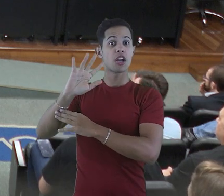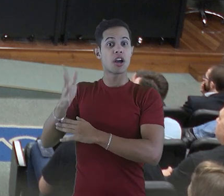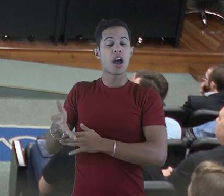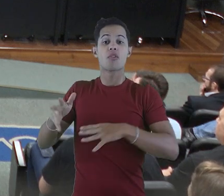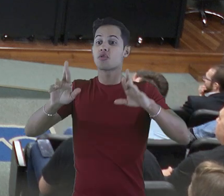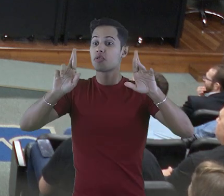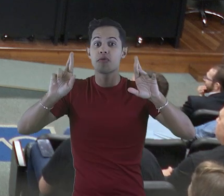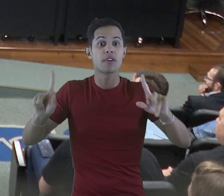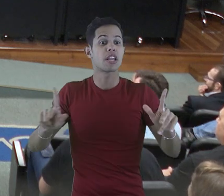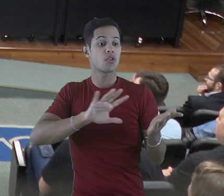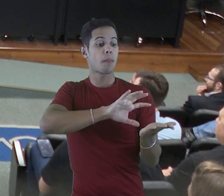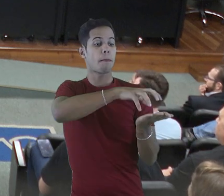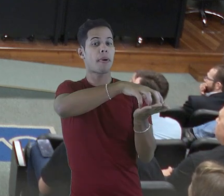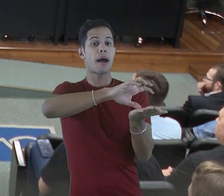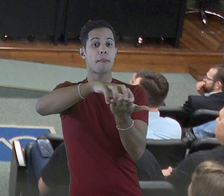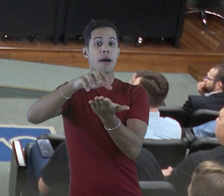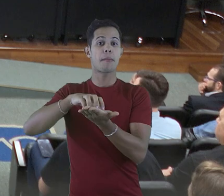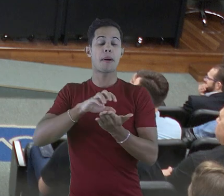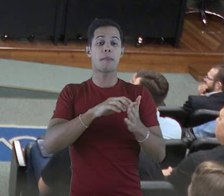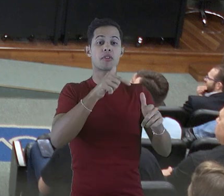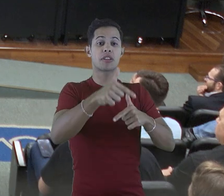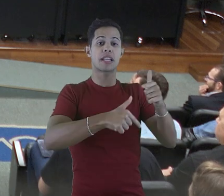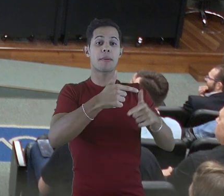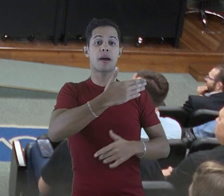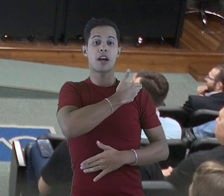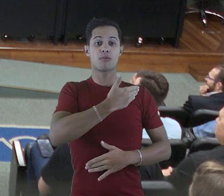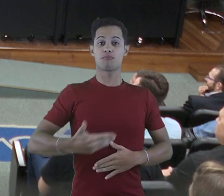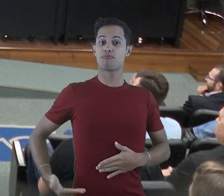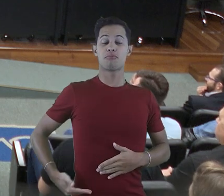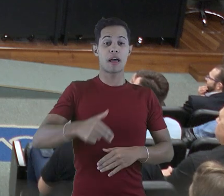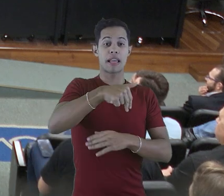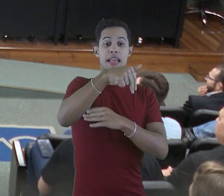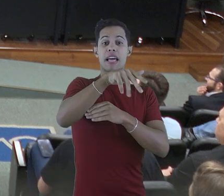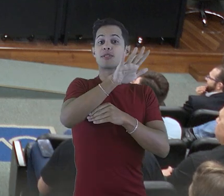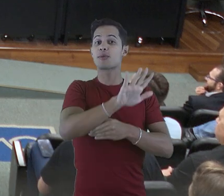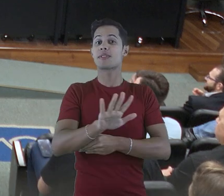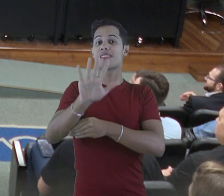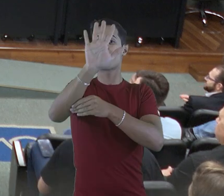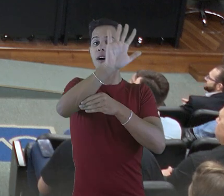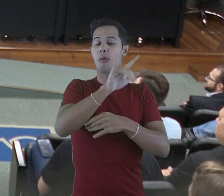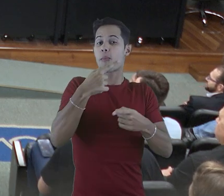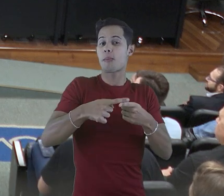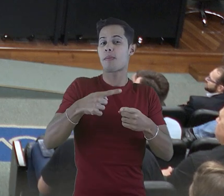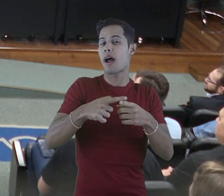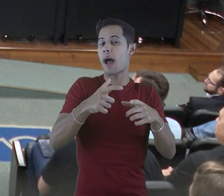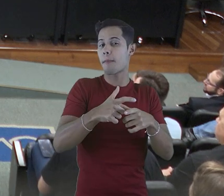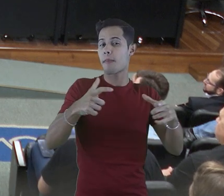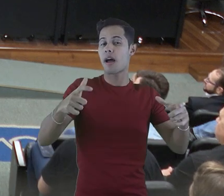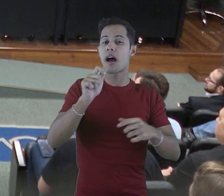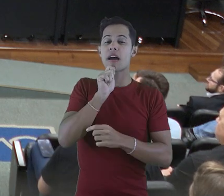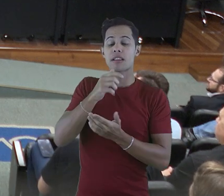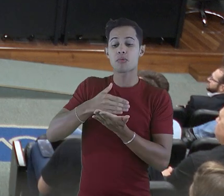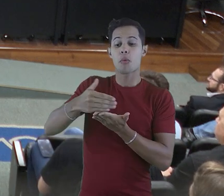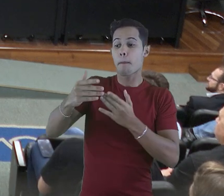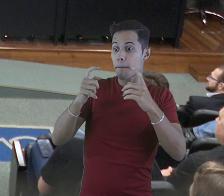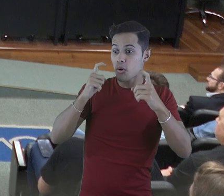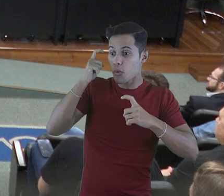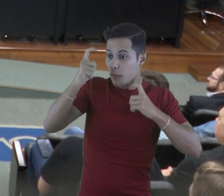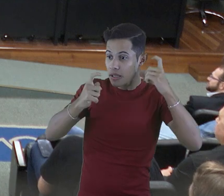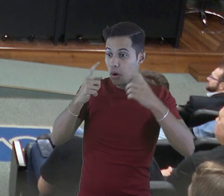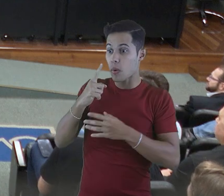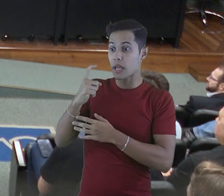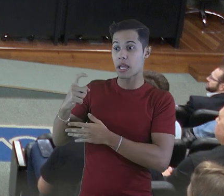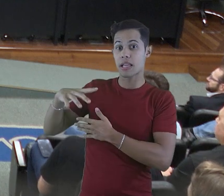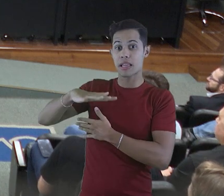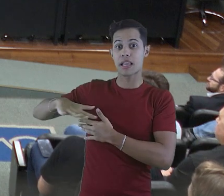nacional porque a maioria dos órgãos públicos em âmbito nacional ainda não começou a se preocupar com isso ou se começou copiou e